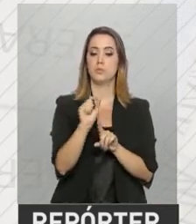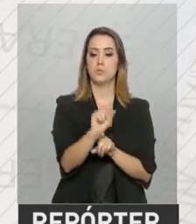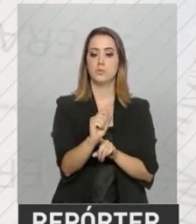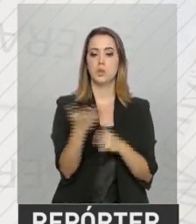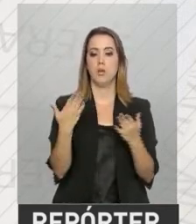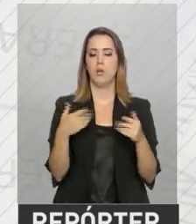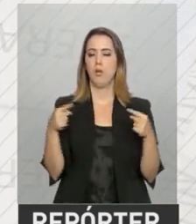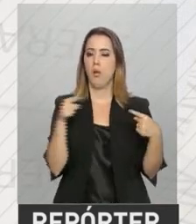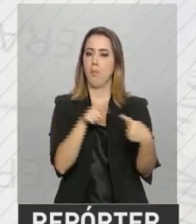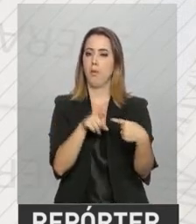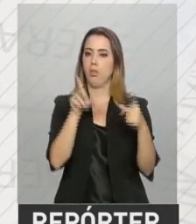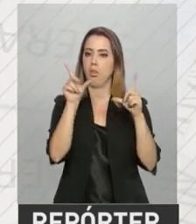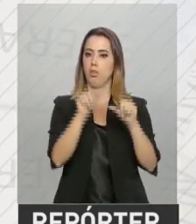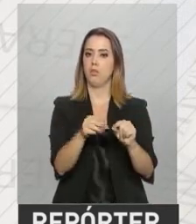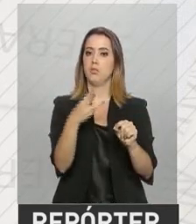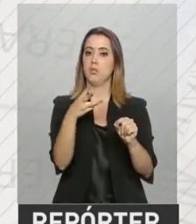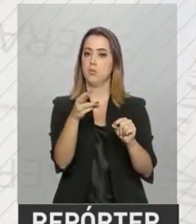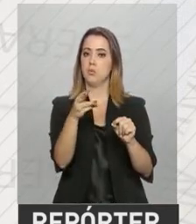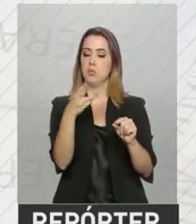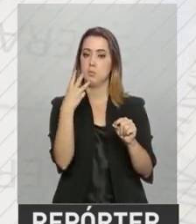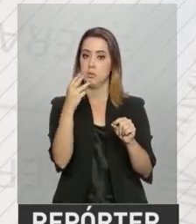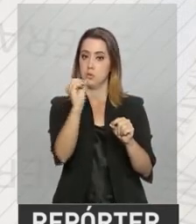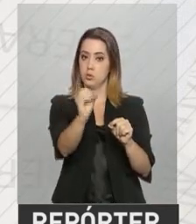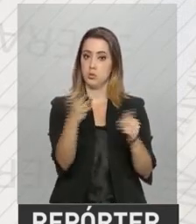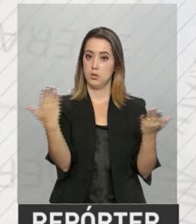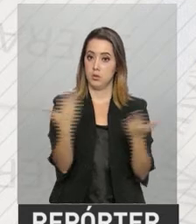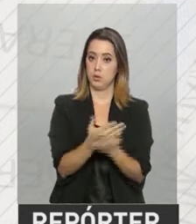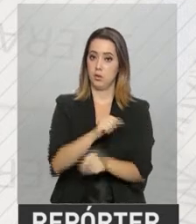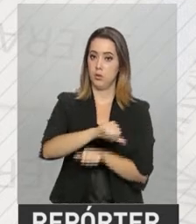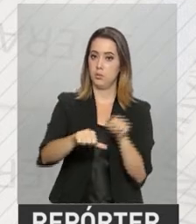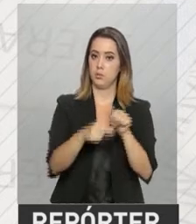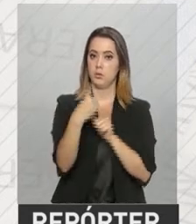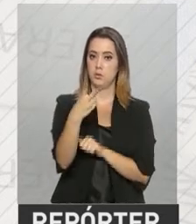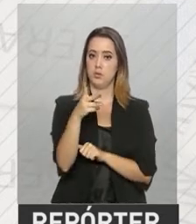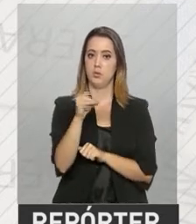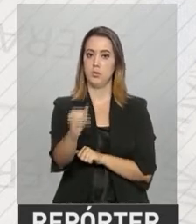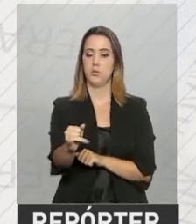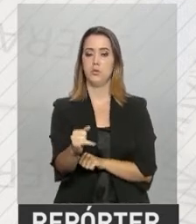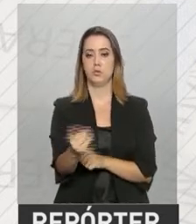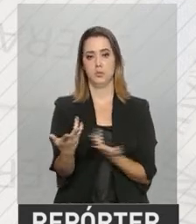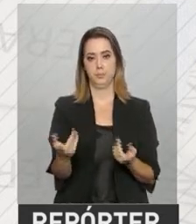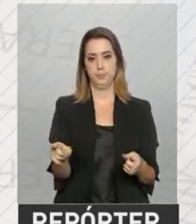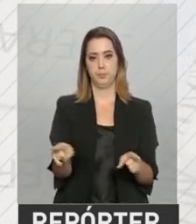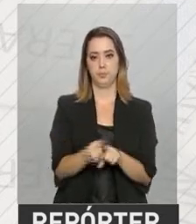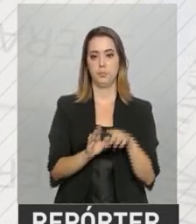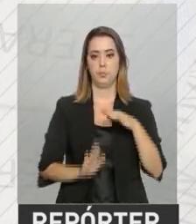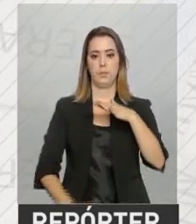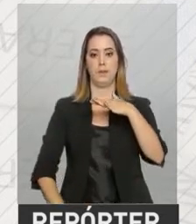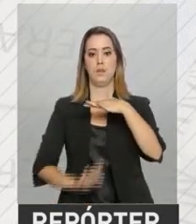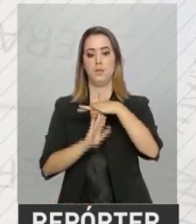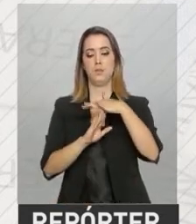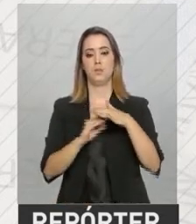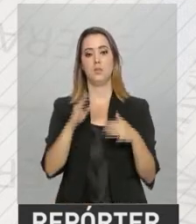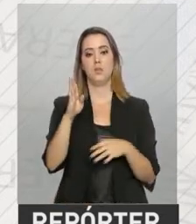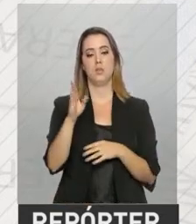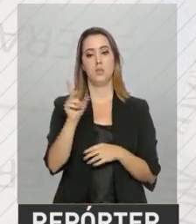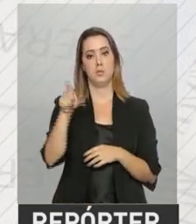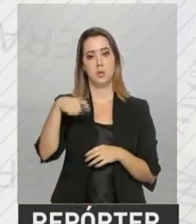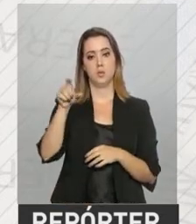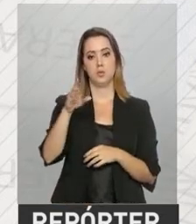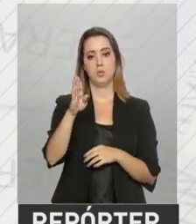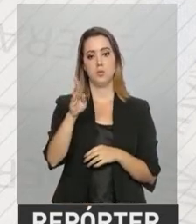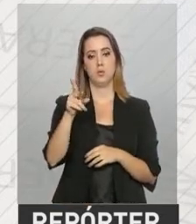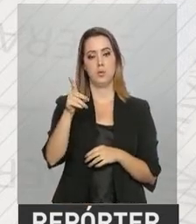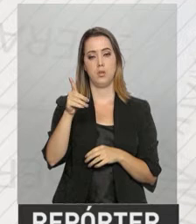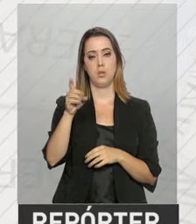a meta é reduzir de 30 para 22 dias úteis o prazo médio o limite máximo do cartão bnds vai dobrar